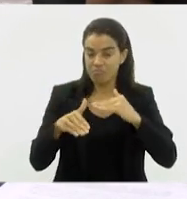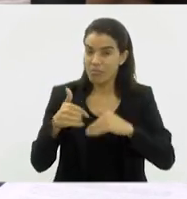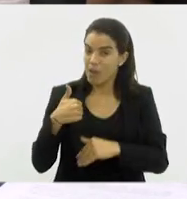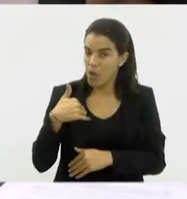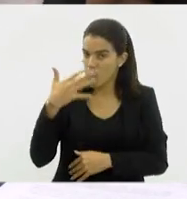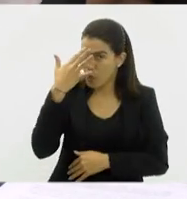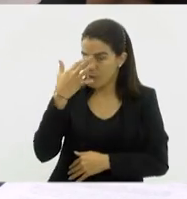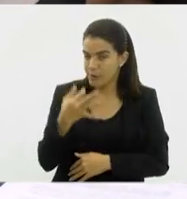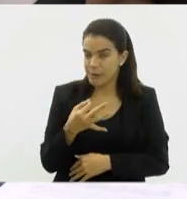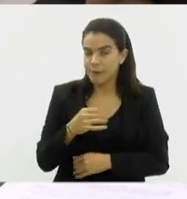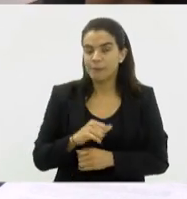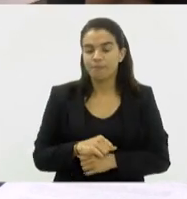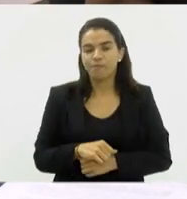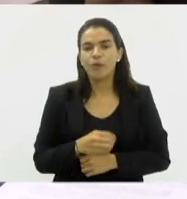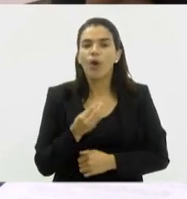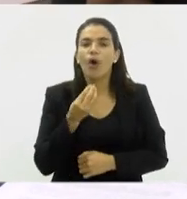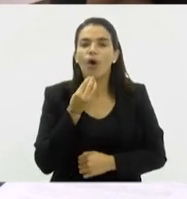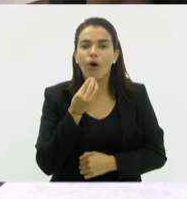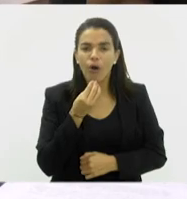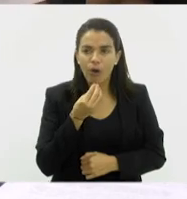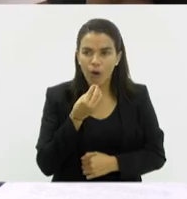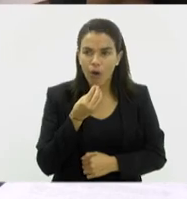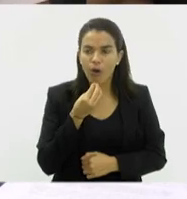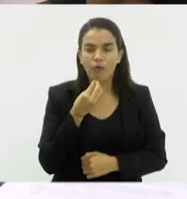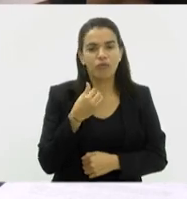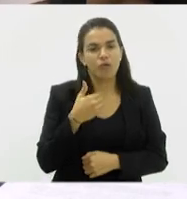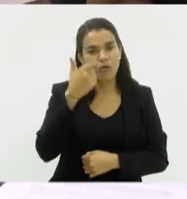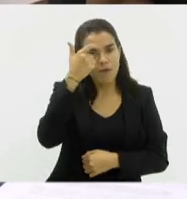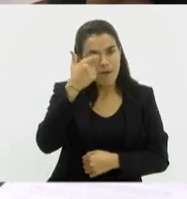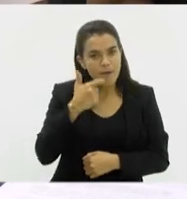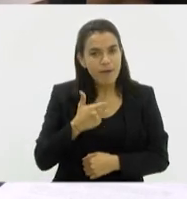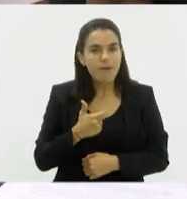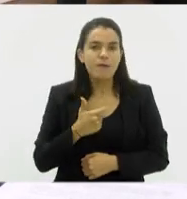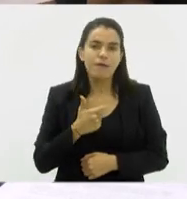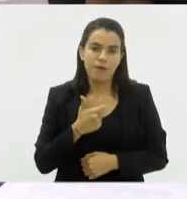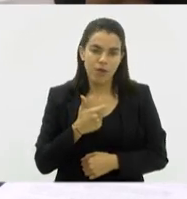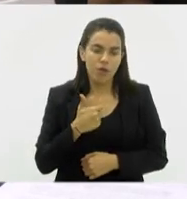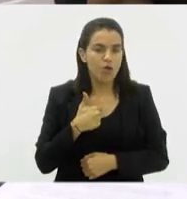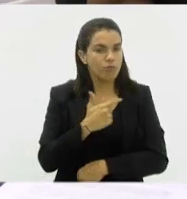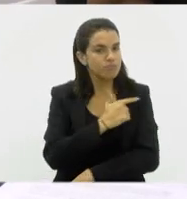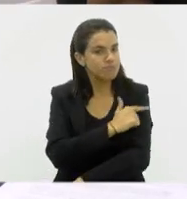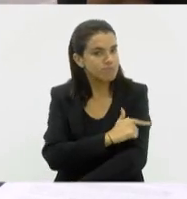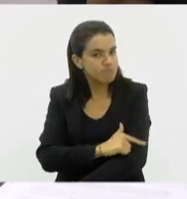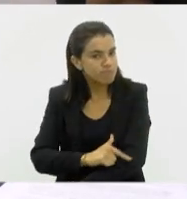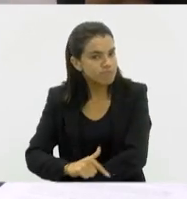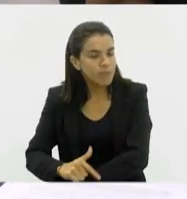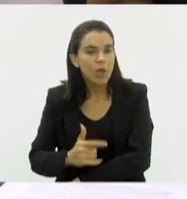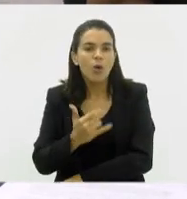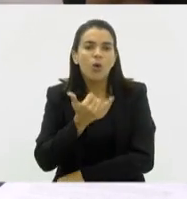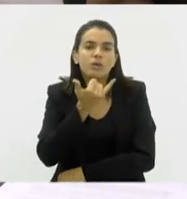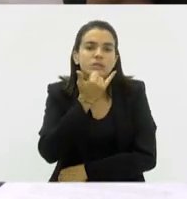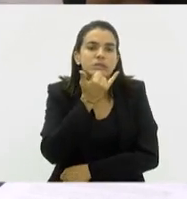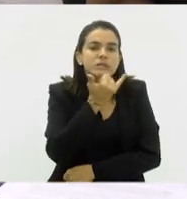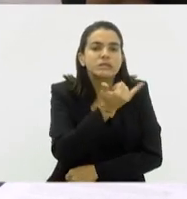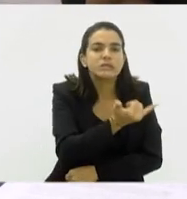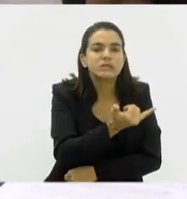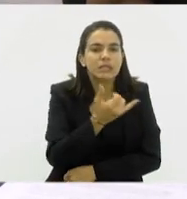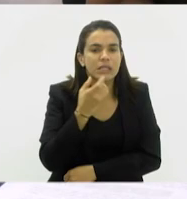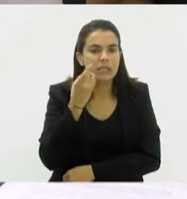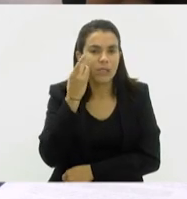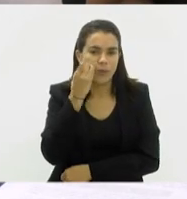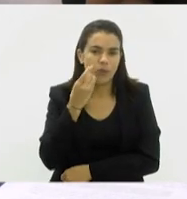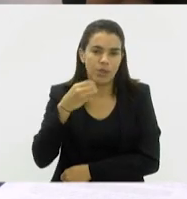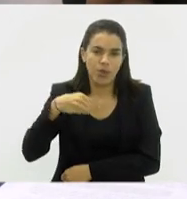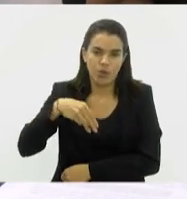compreendi e evidentemente como eu sou uma pessoa educada eu peço desculpas ao deputado munin